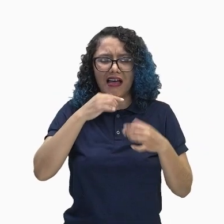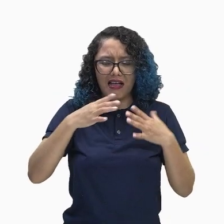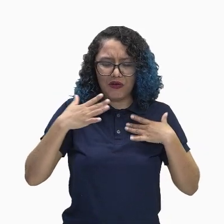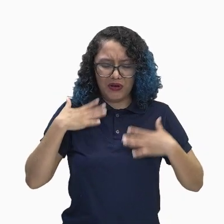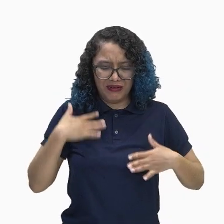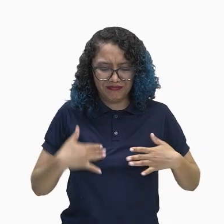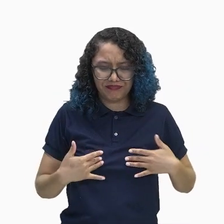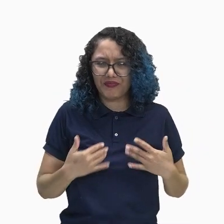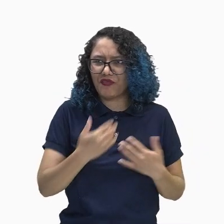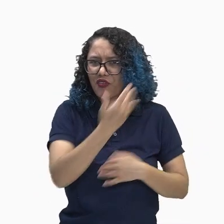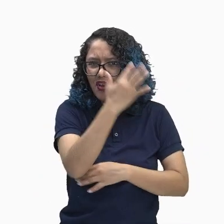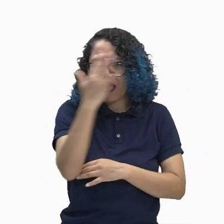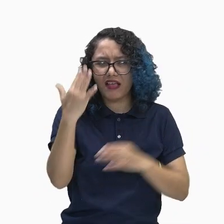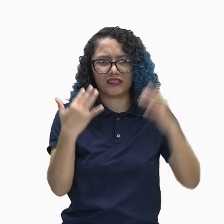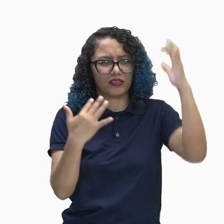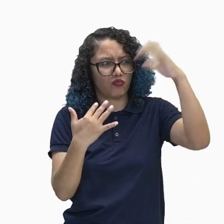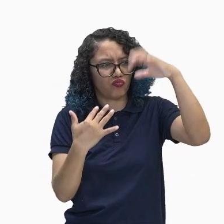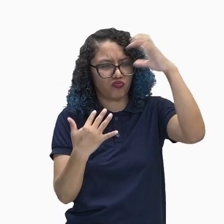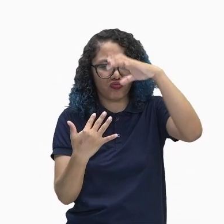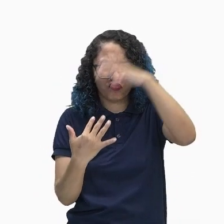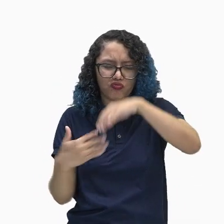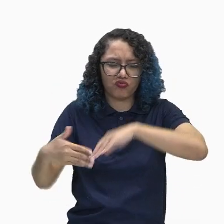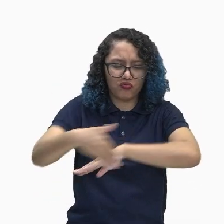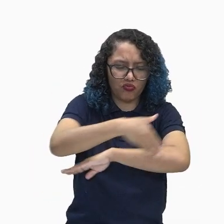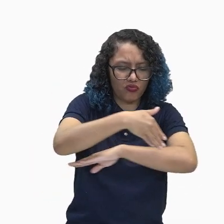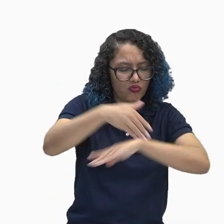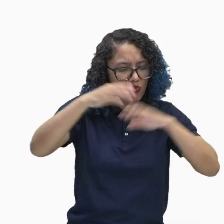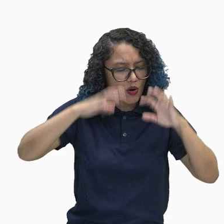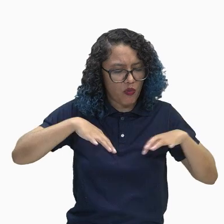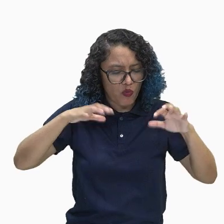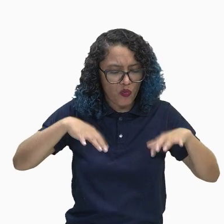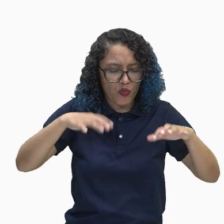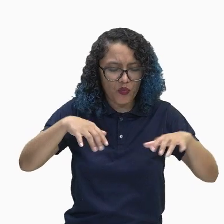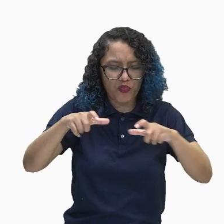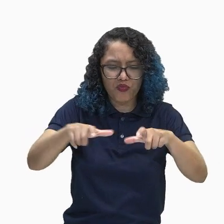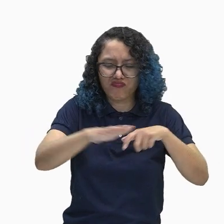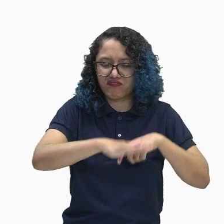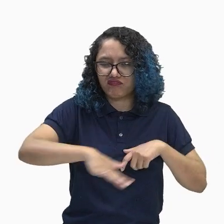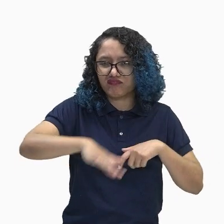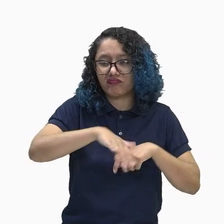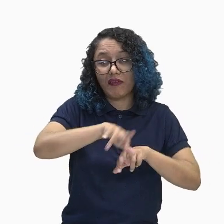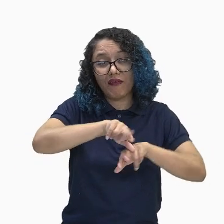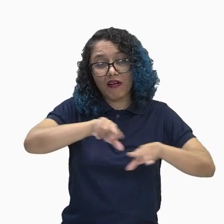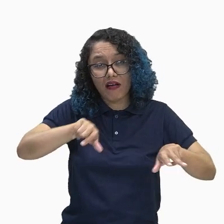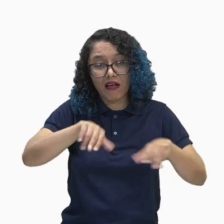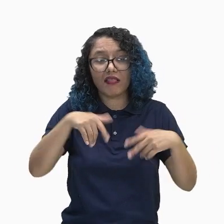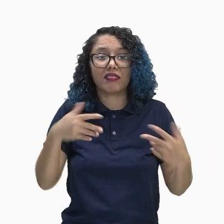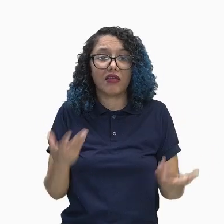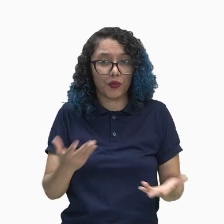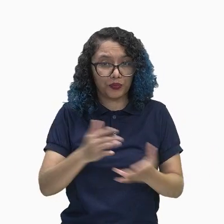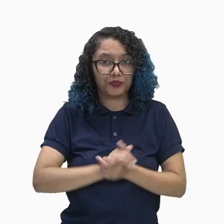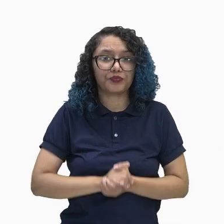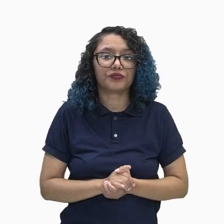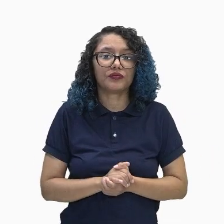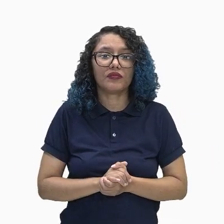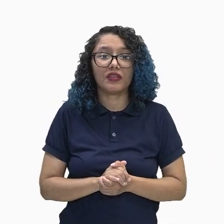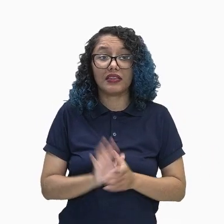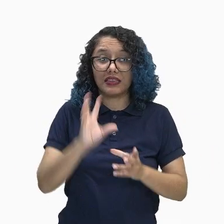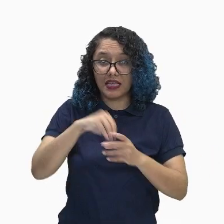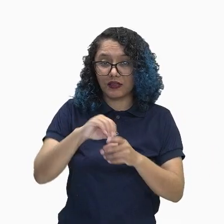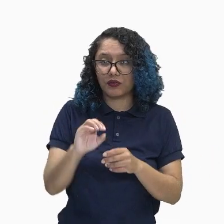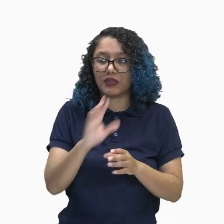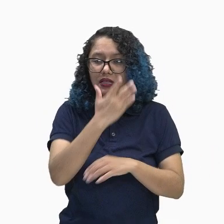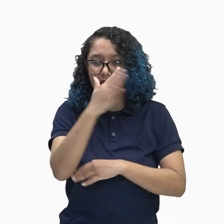as florestas, as ruas, o local. Então, observe que na natureza elas são